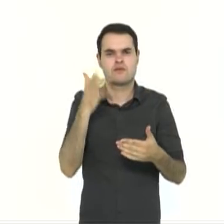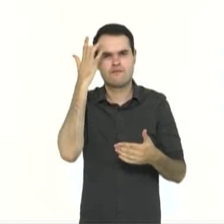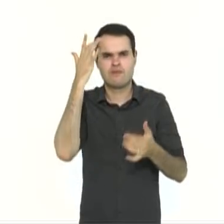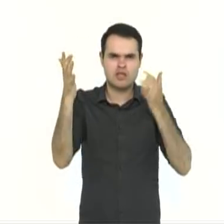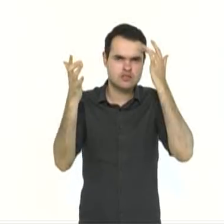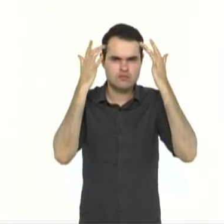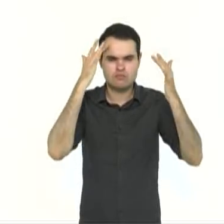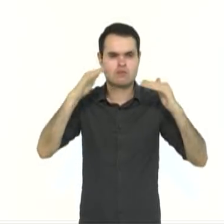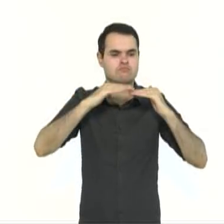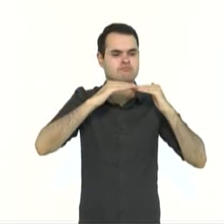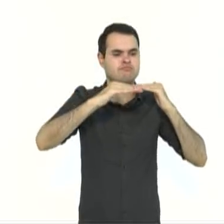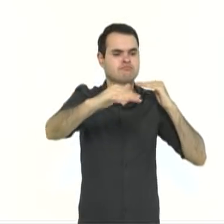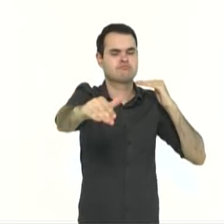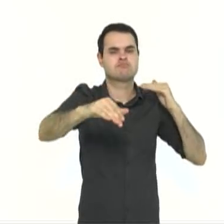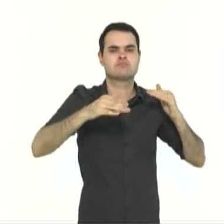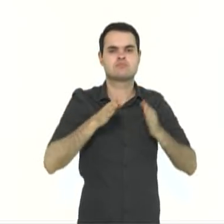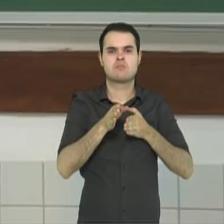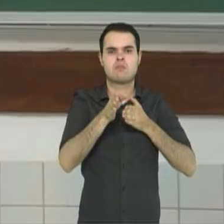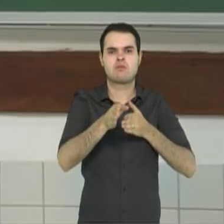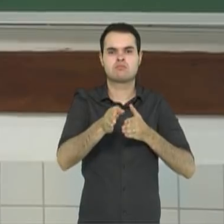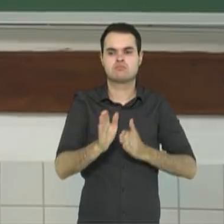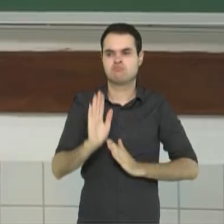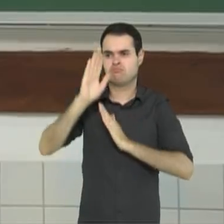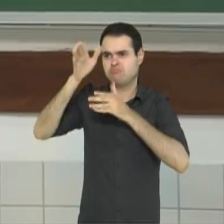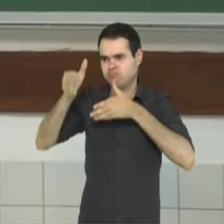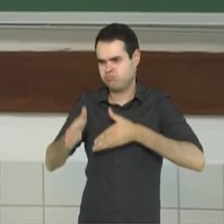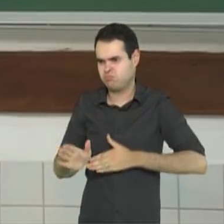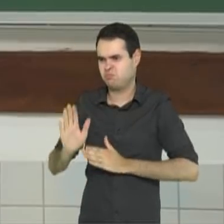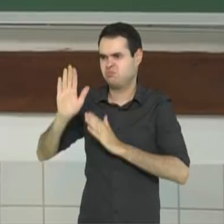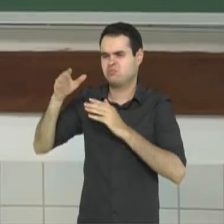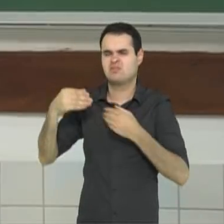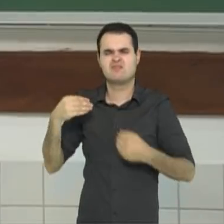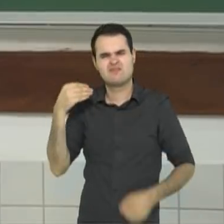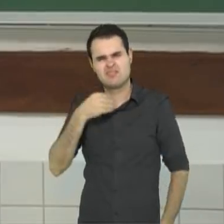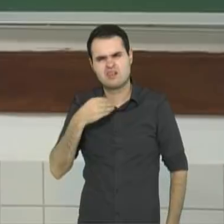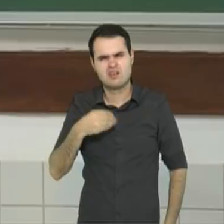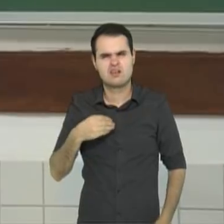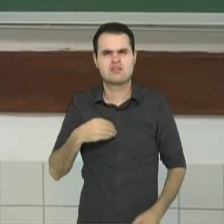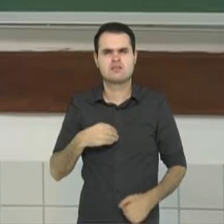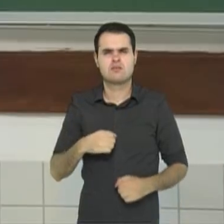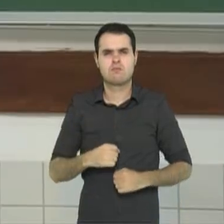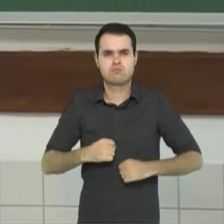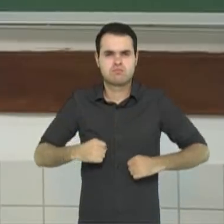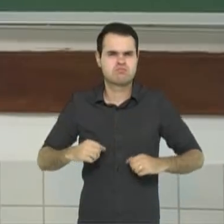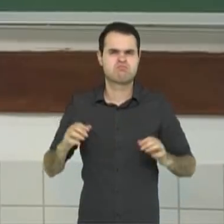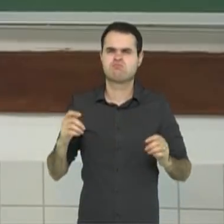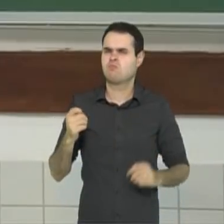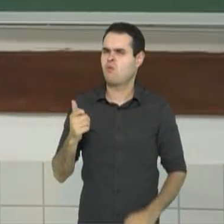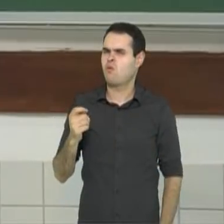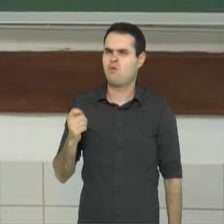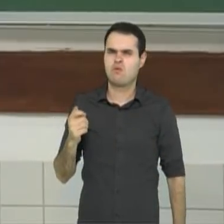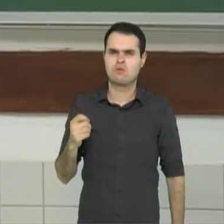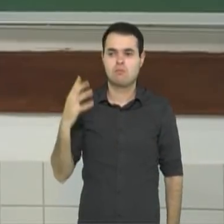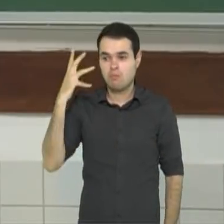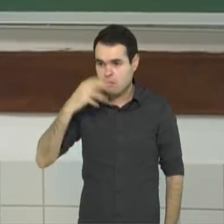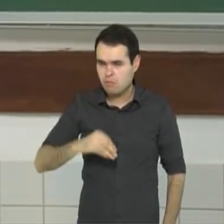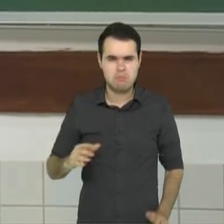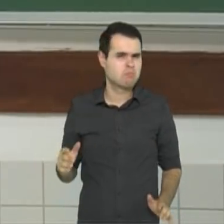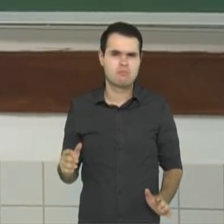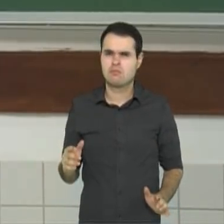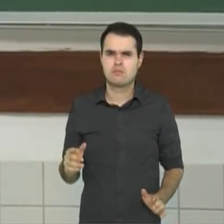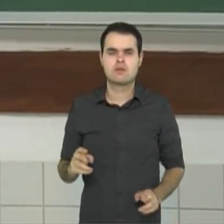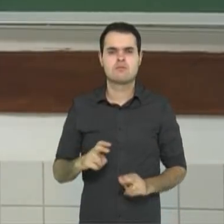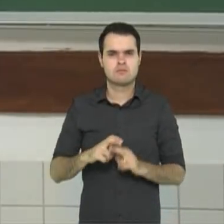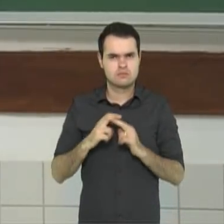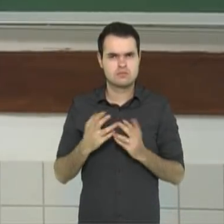deslocamento do gado. O gado que tem que subir e descer morro fica fraquinho, não engorda tanto, não fica bonito, robusto, então lá eles tinham